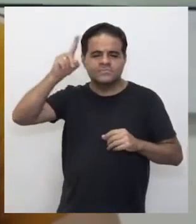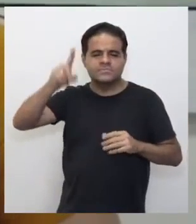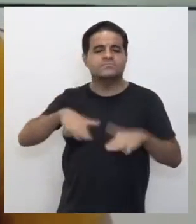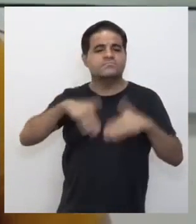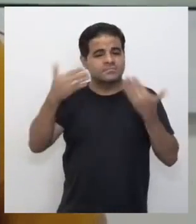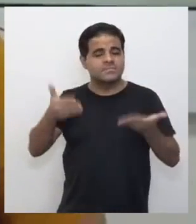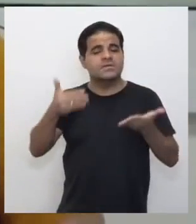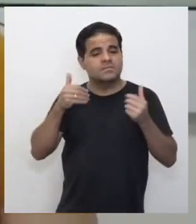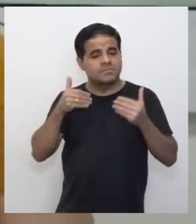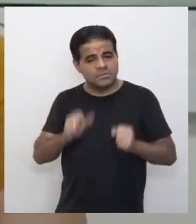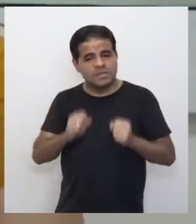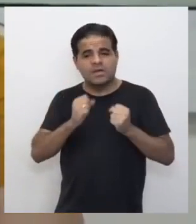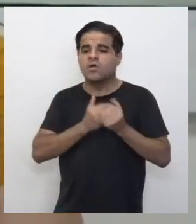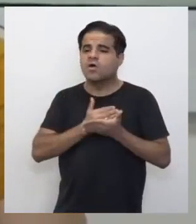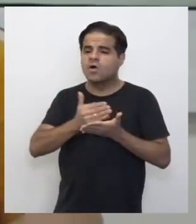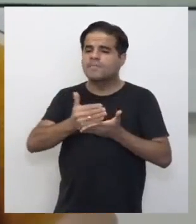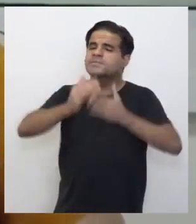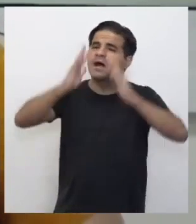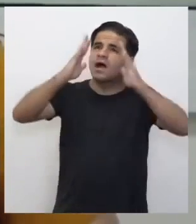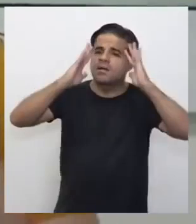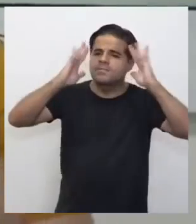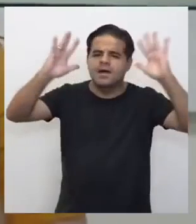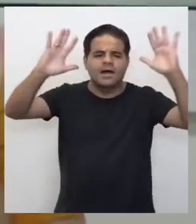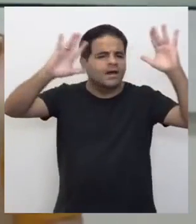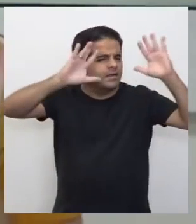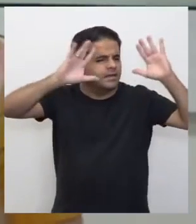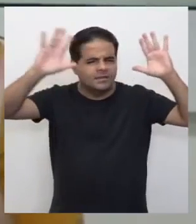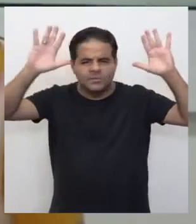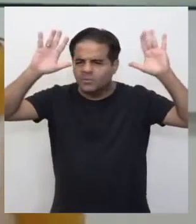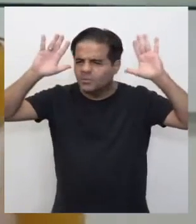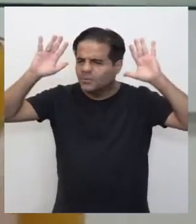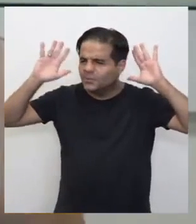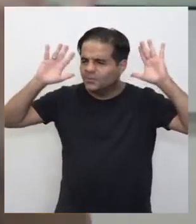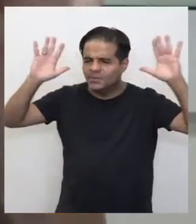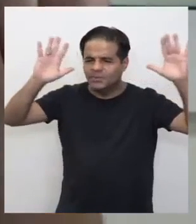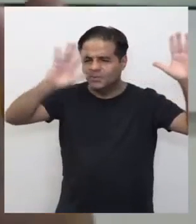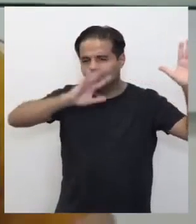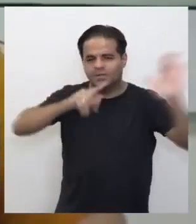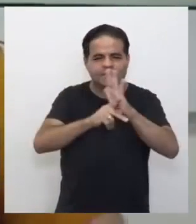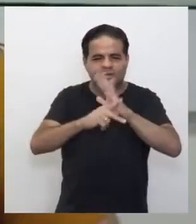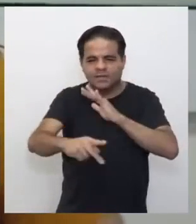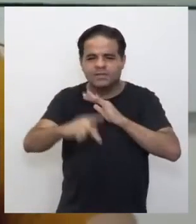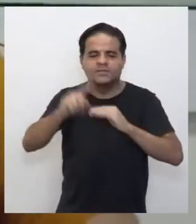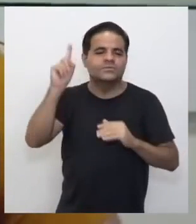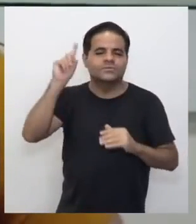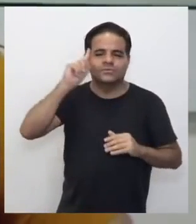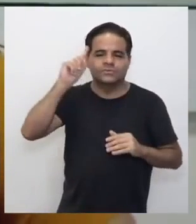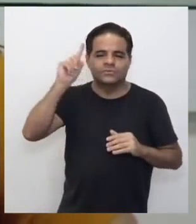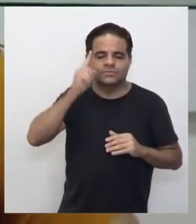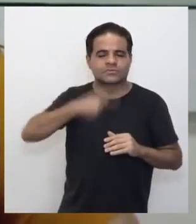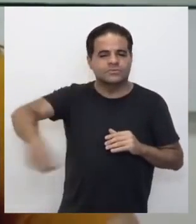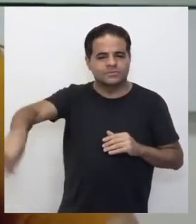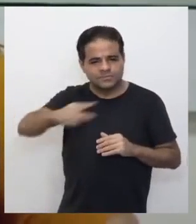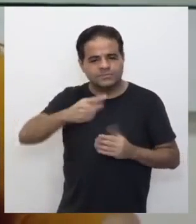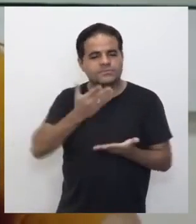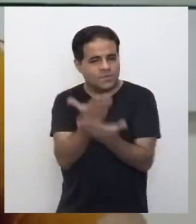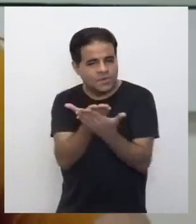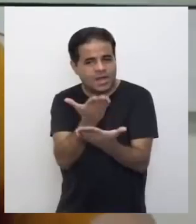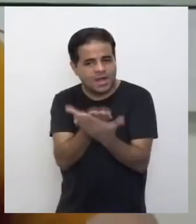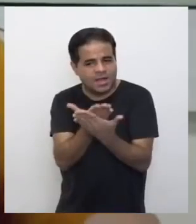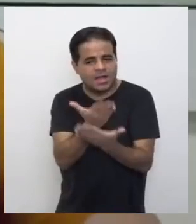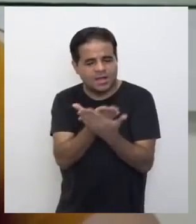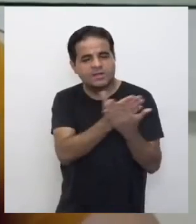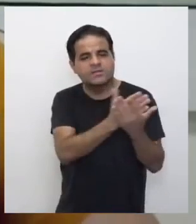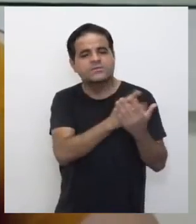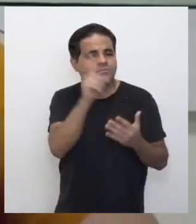E para a gente começar a pensar um pouquinho os nossos dias, né? O nosso próprio cotidiano, já que essa é uma aula sobre o